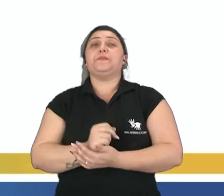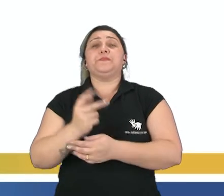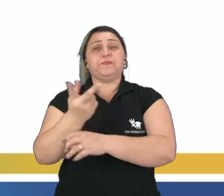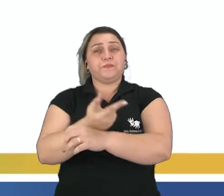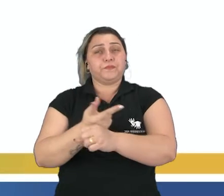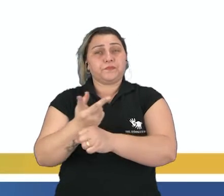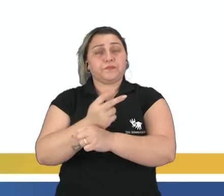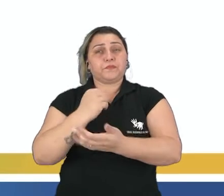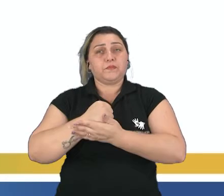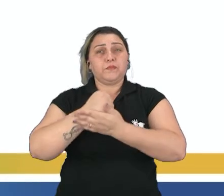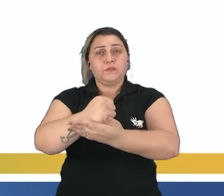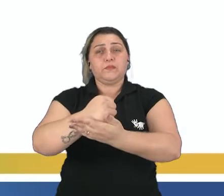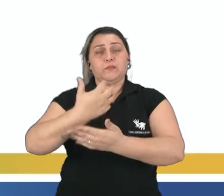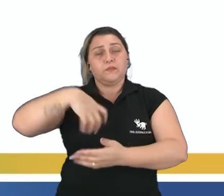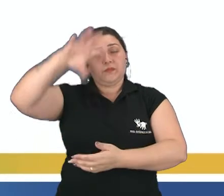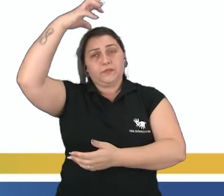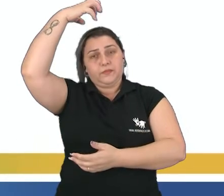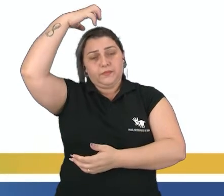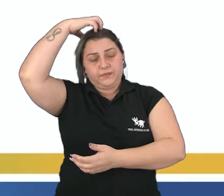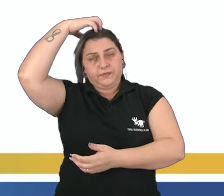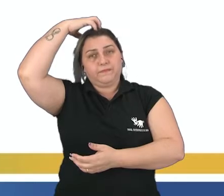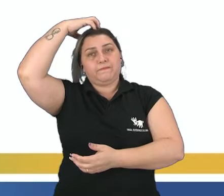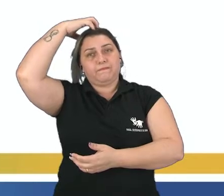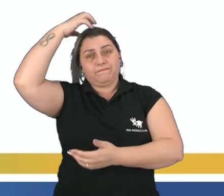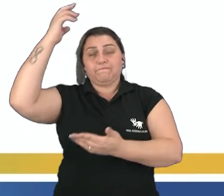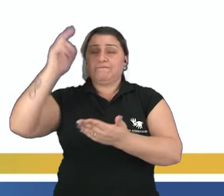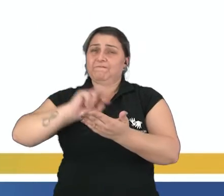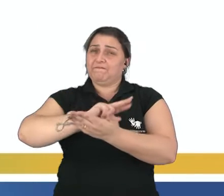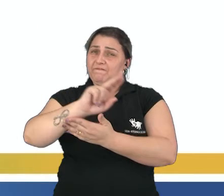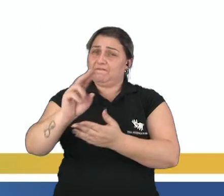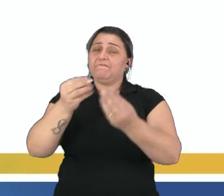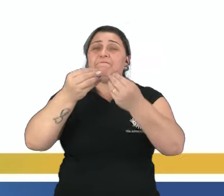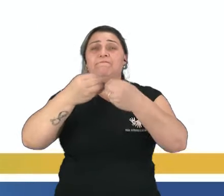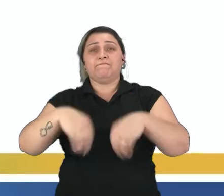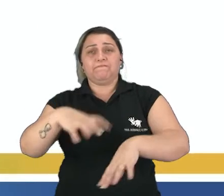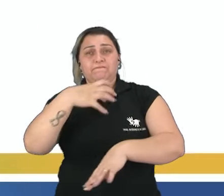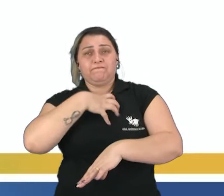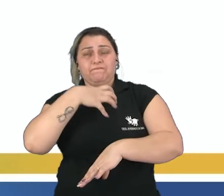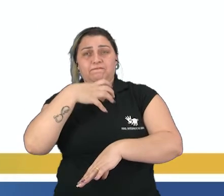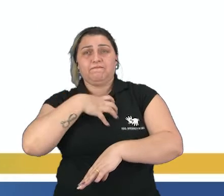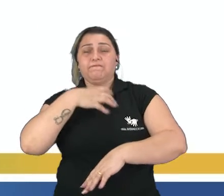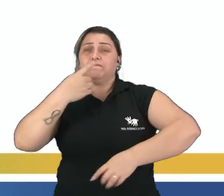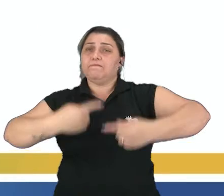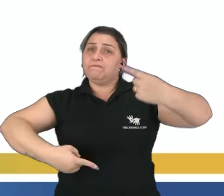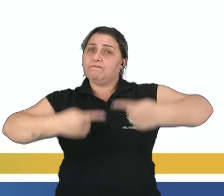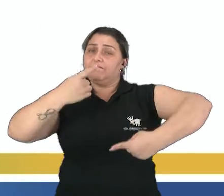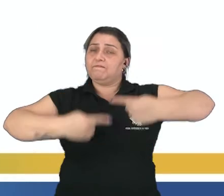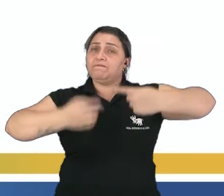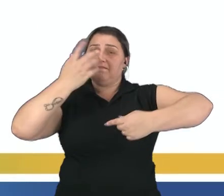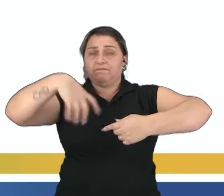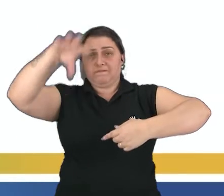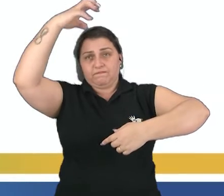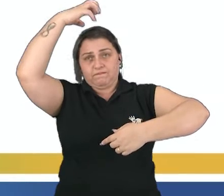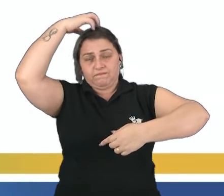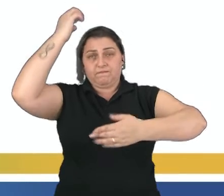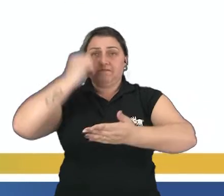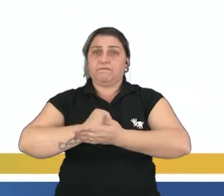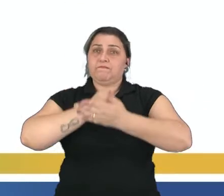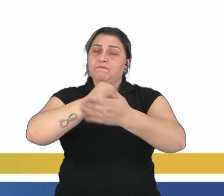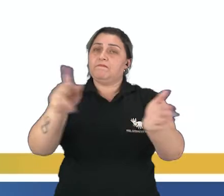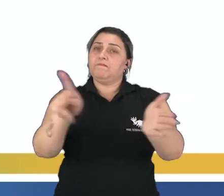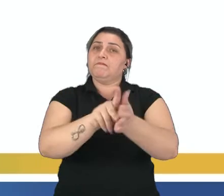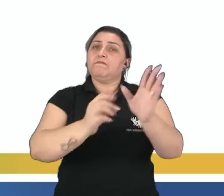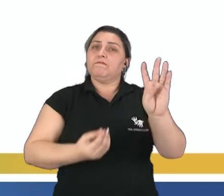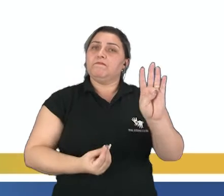Procurou esse apoio nos reis, apesar de muitas vezes se sentir prejudicada com a política da realeza em favor da